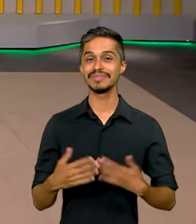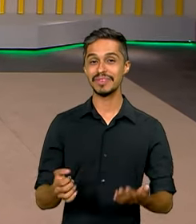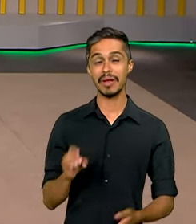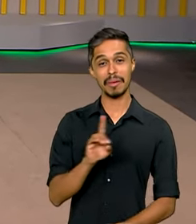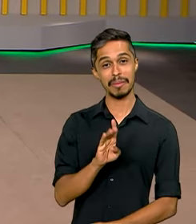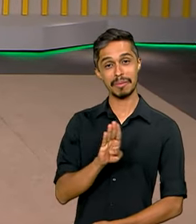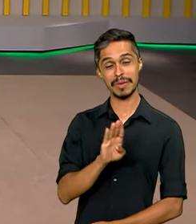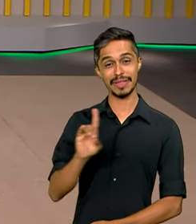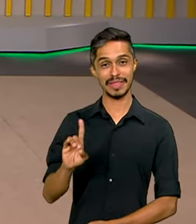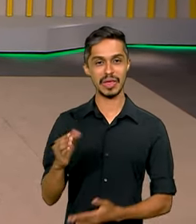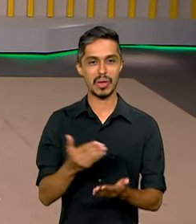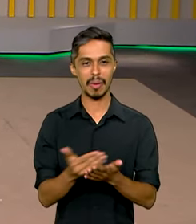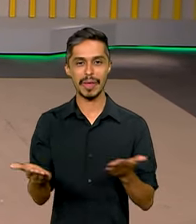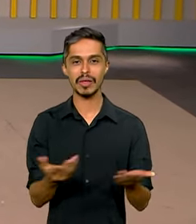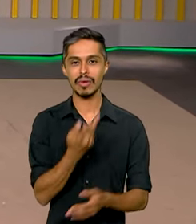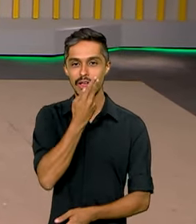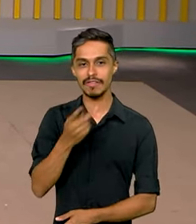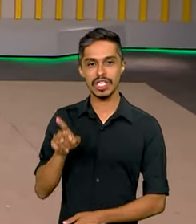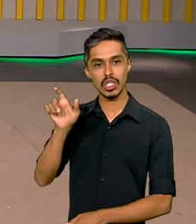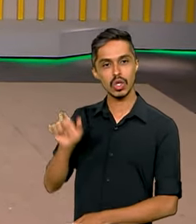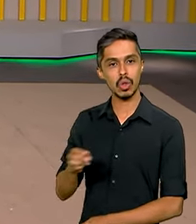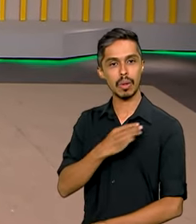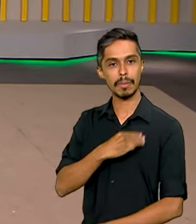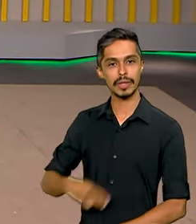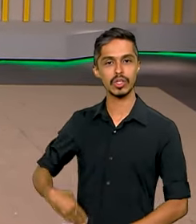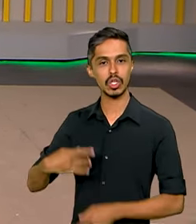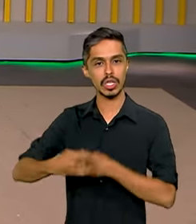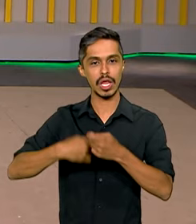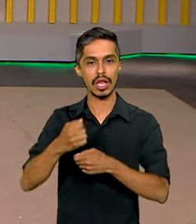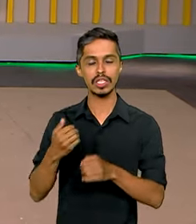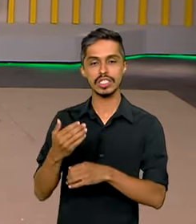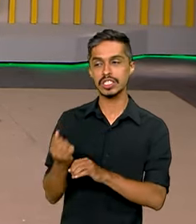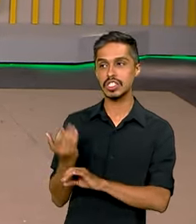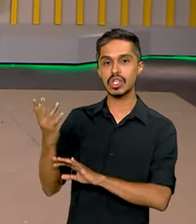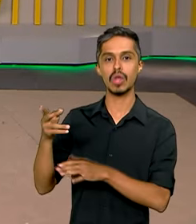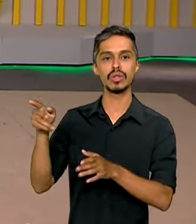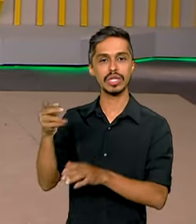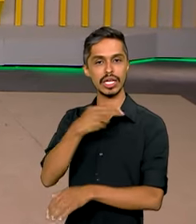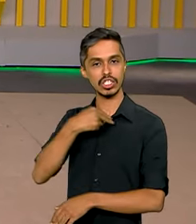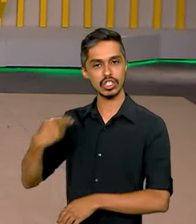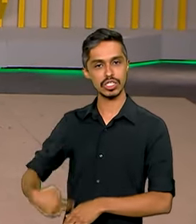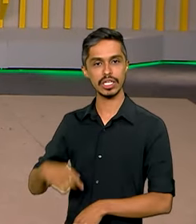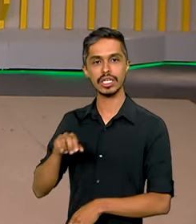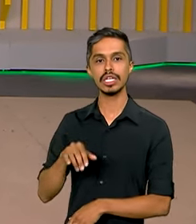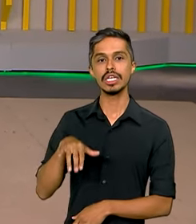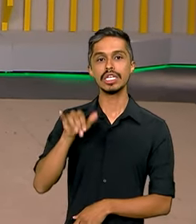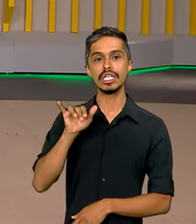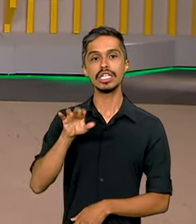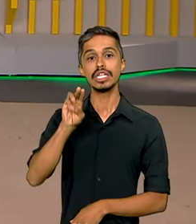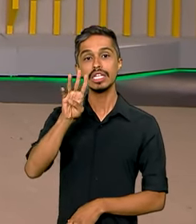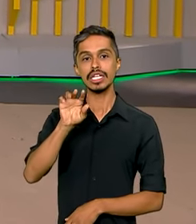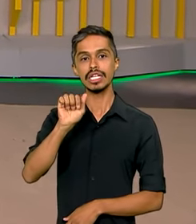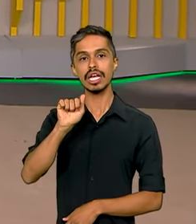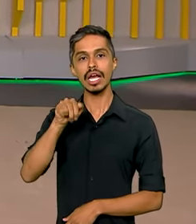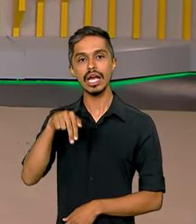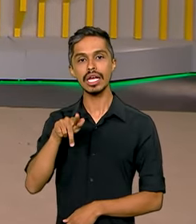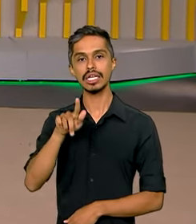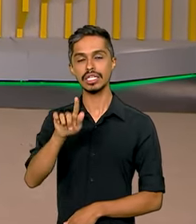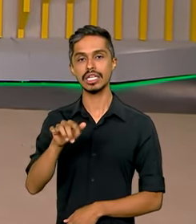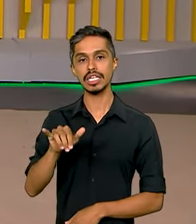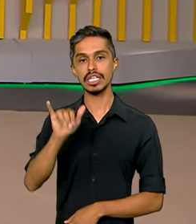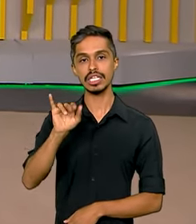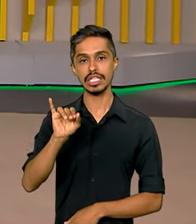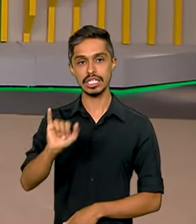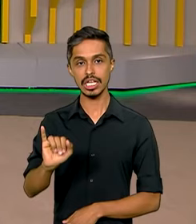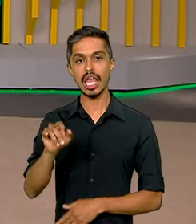O Brasil em Dia começa com a visita do ministro de Negócios Estrangeiros da China ao Brasil, Yang Yi. No Itamaraty, o governo